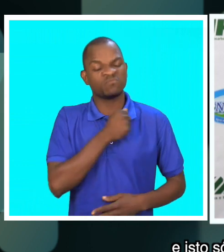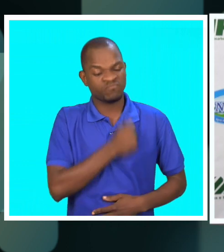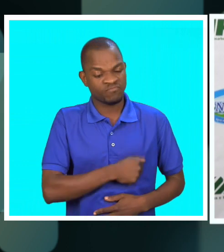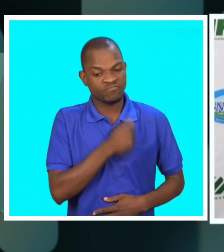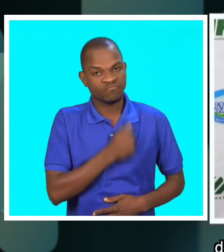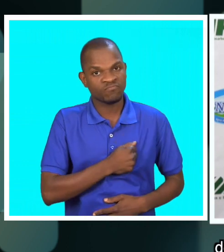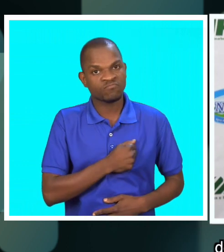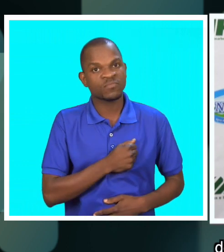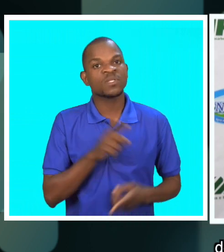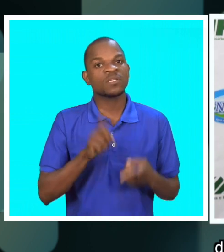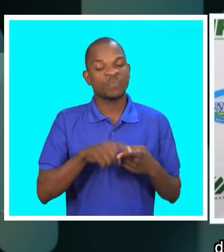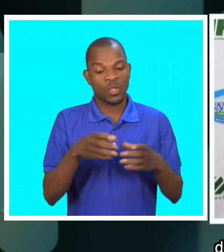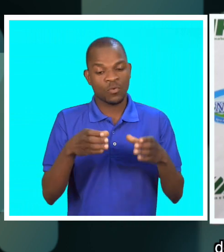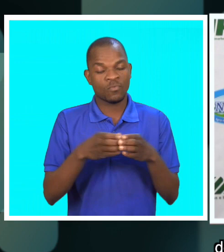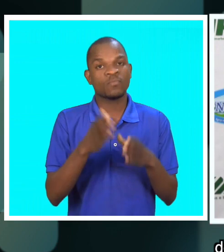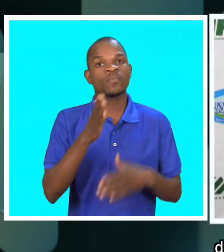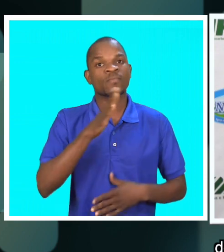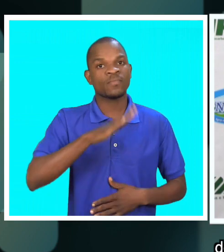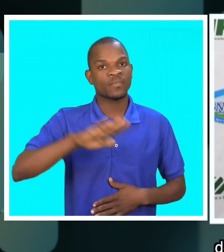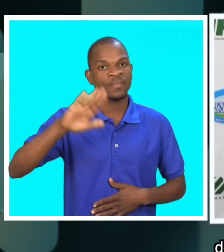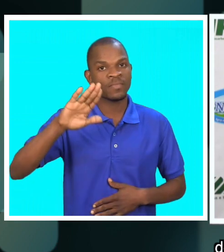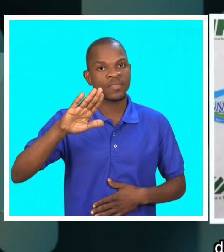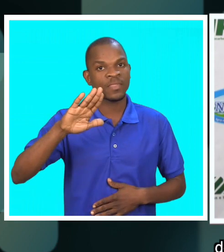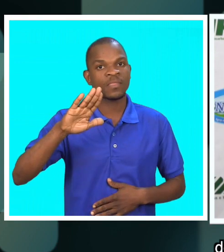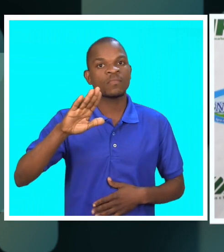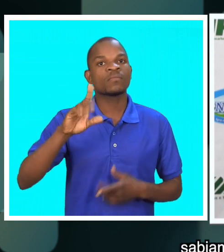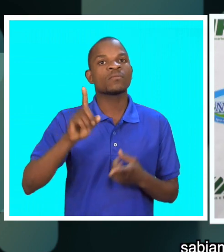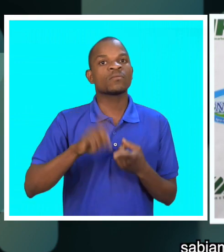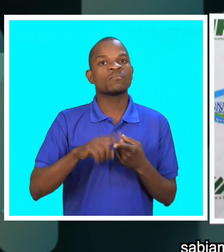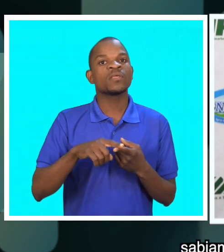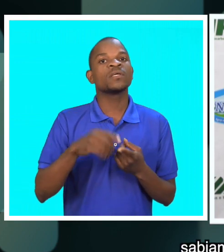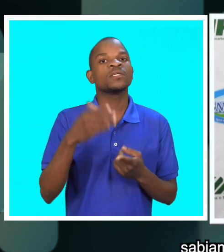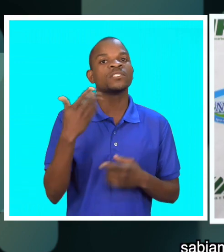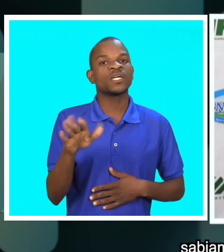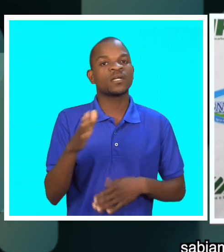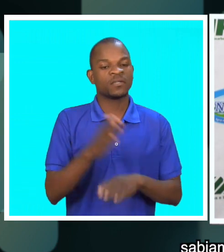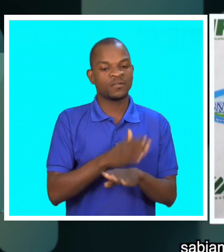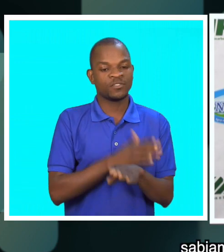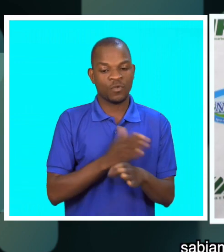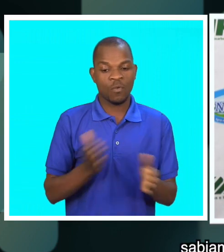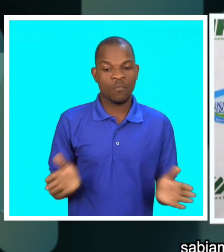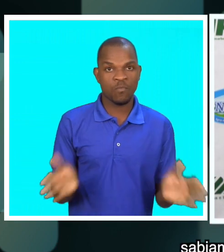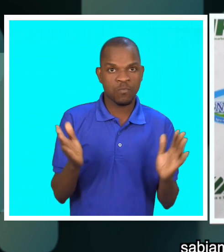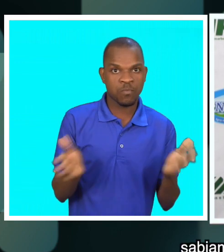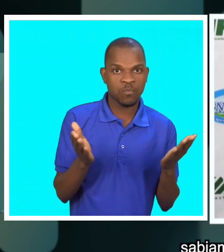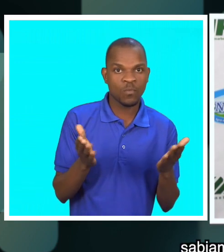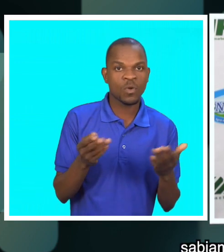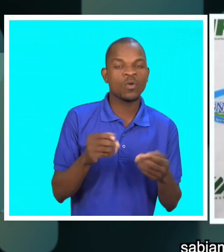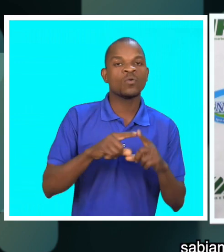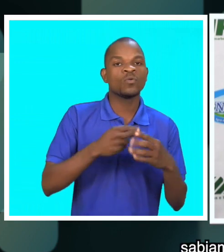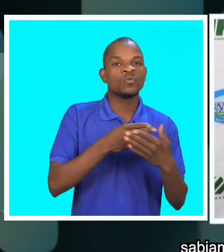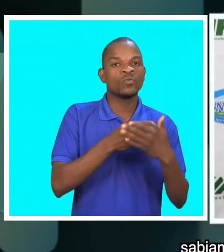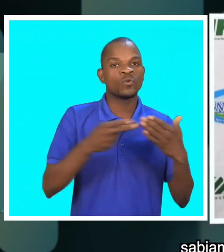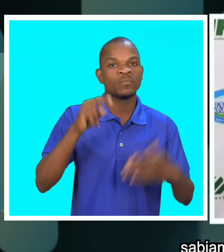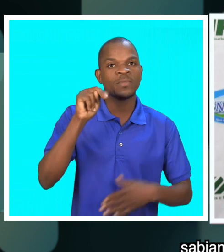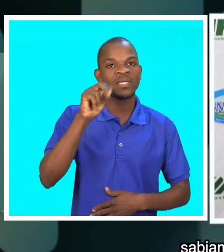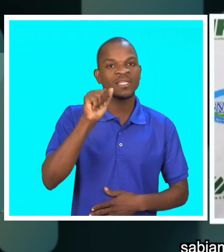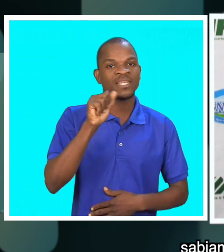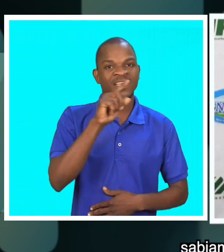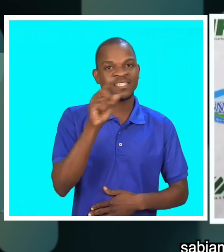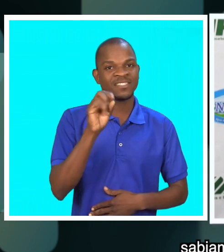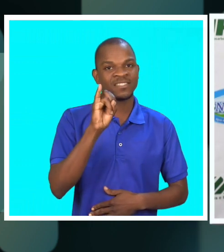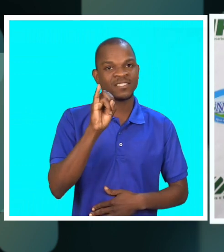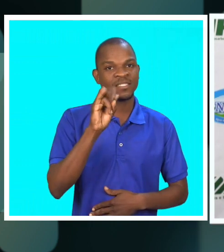empenho e dedicação desta seleção nacional, sabiamente liderada pelo Nazir